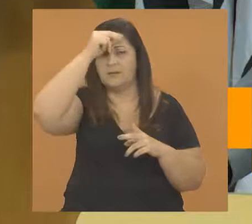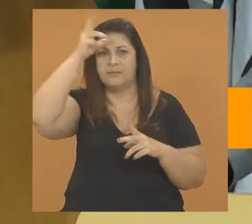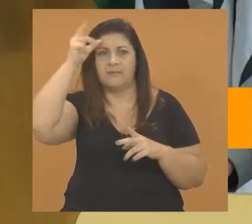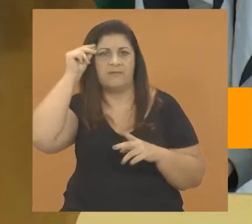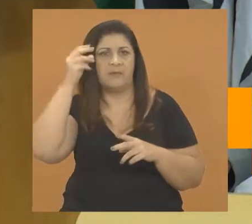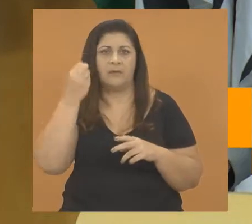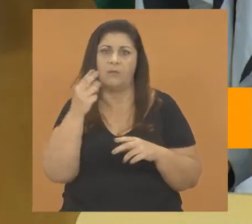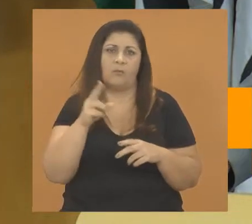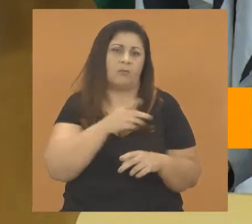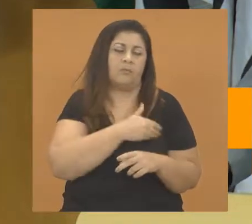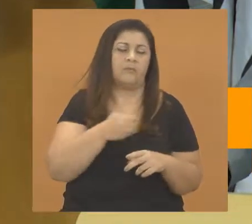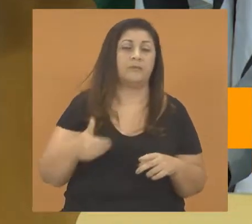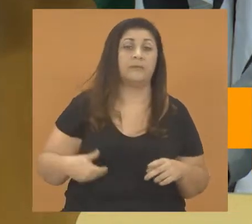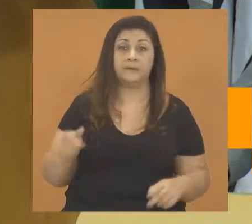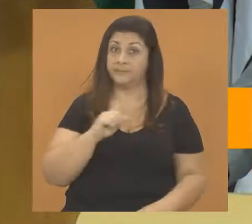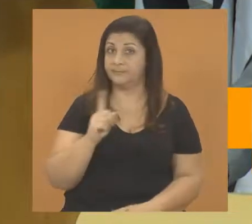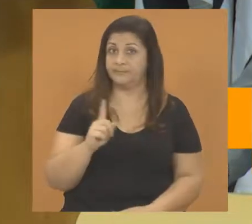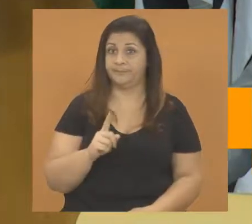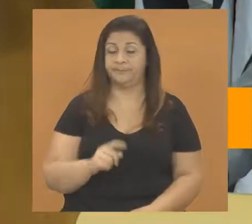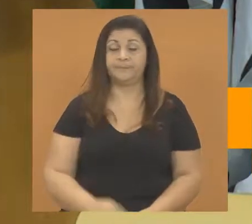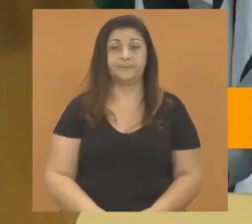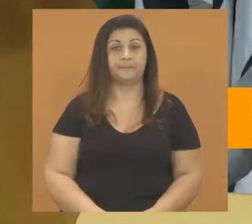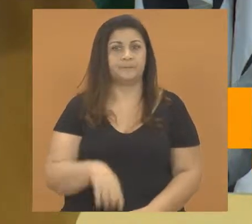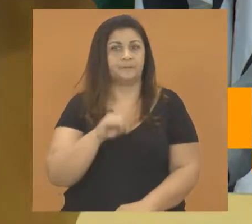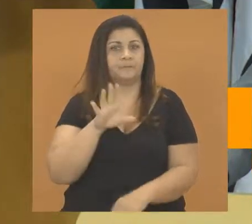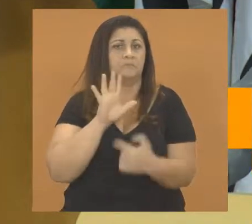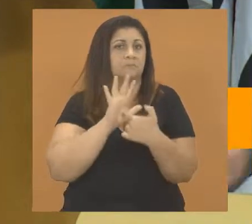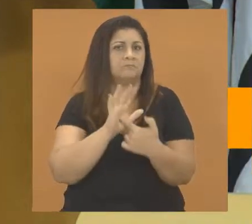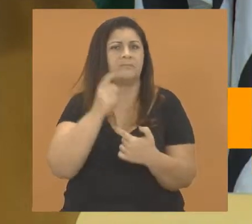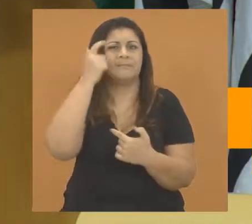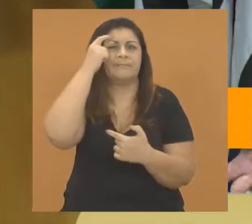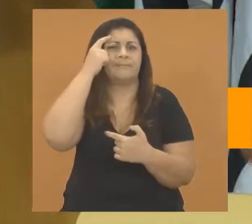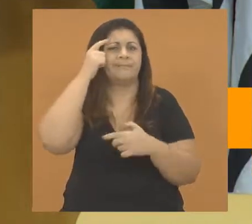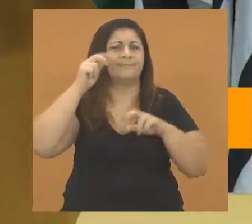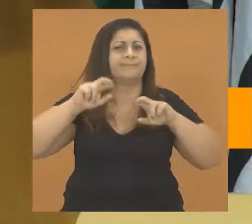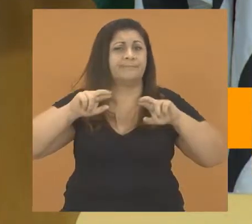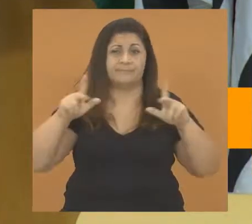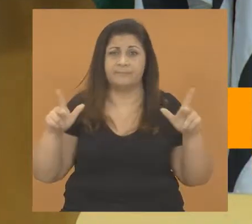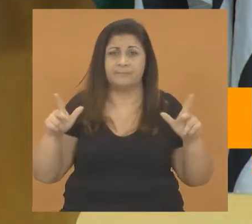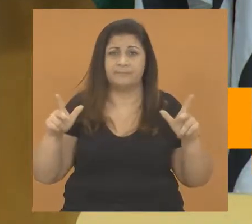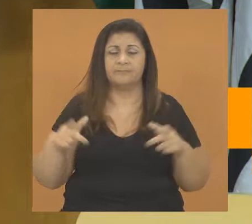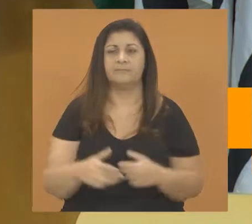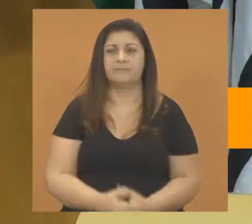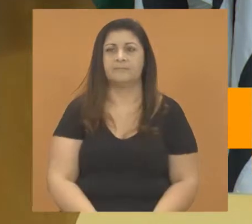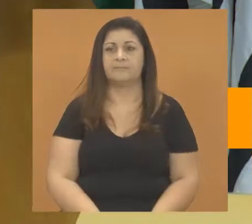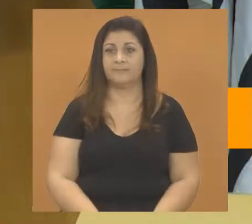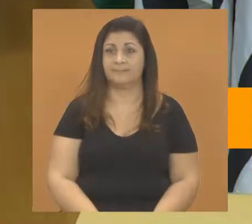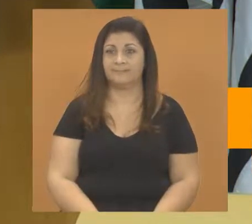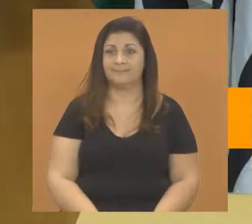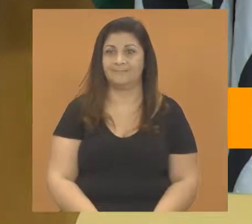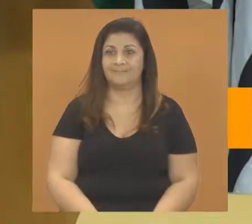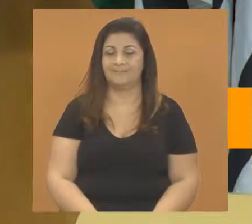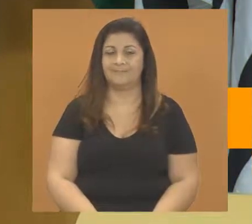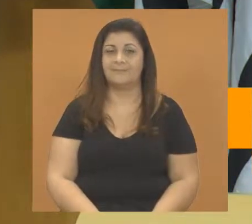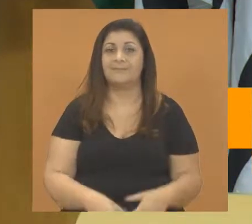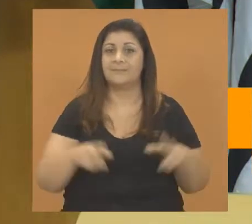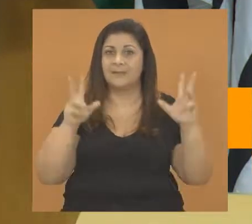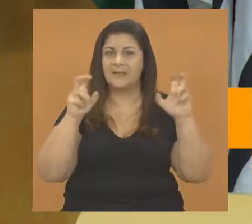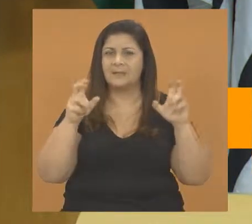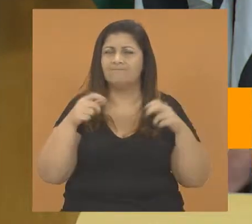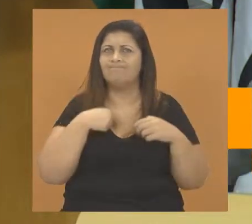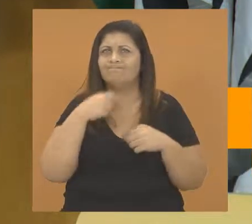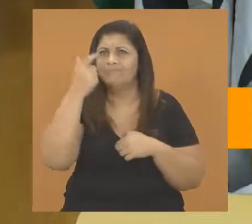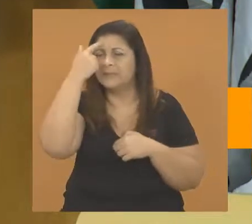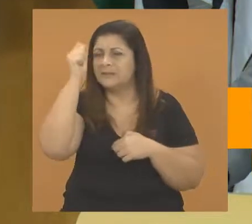contra ninguém é apenas externar um pensamento diferente de quem é governo nessa questão aqui eu tenho muito claro